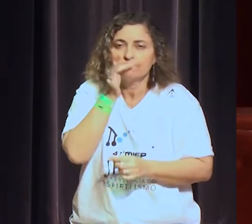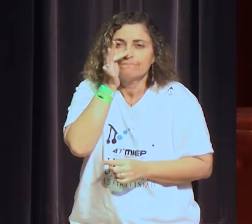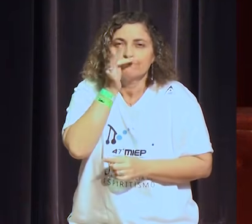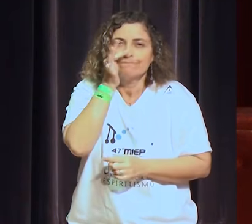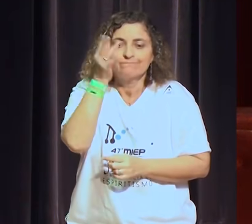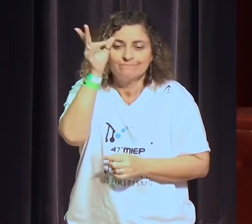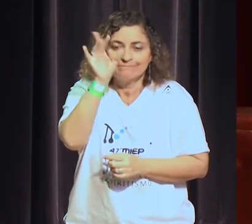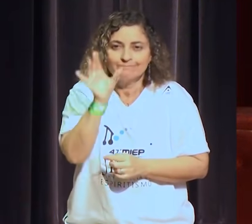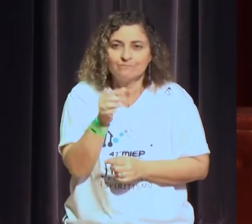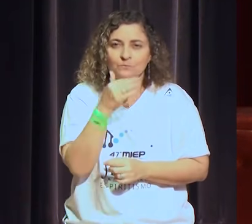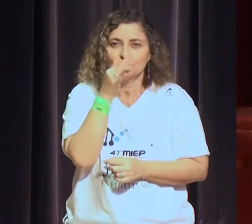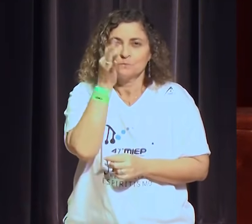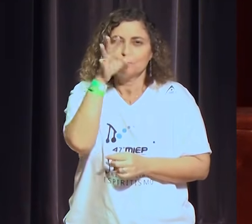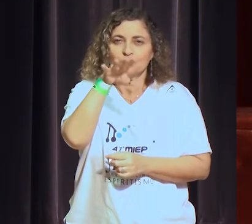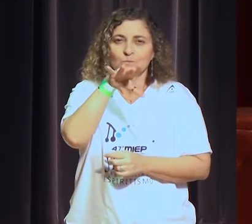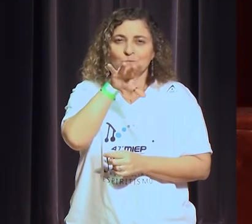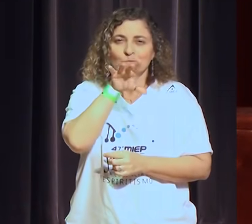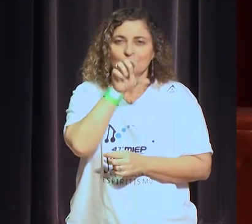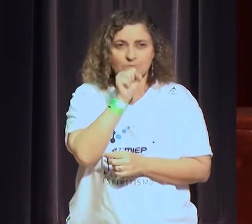Pétala de rosa.